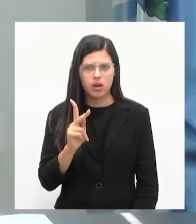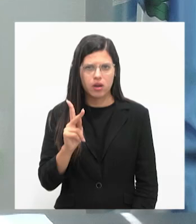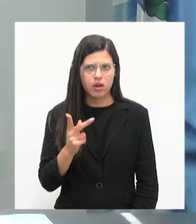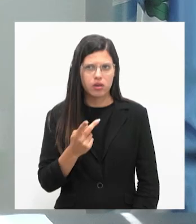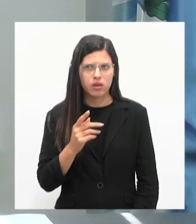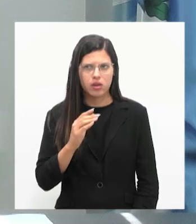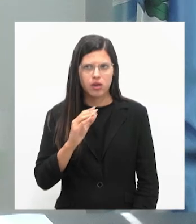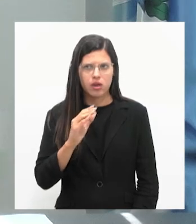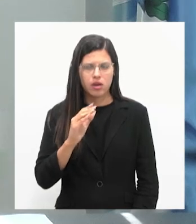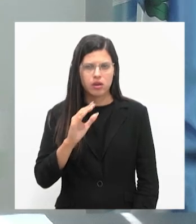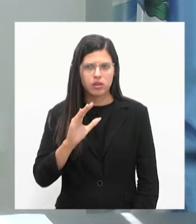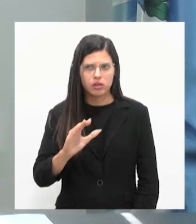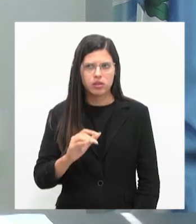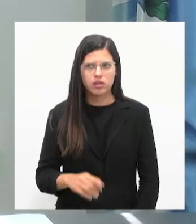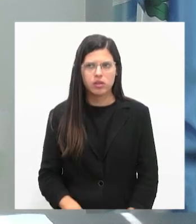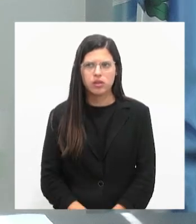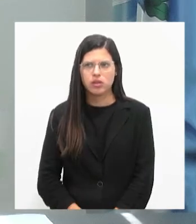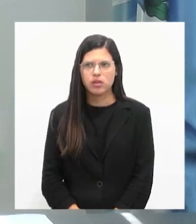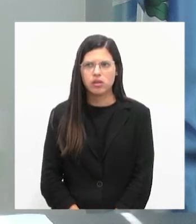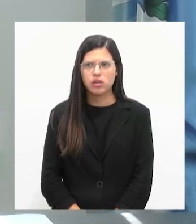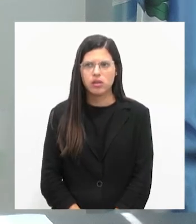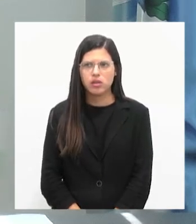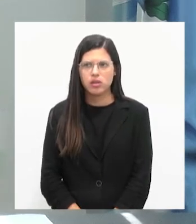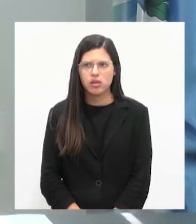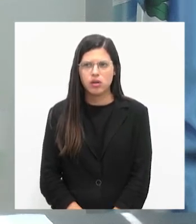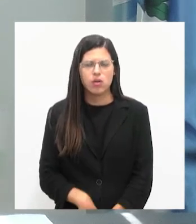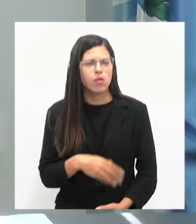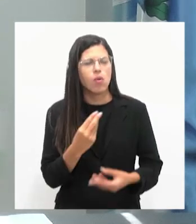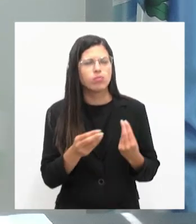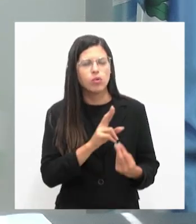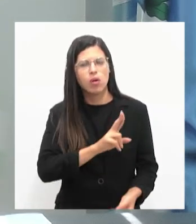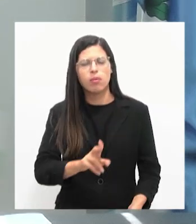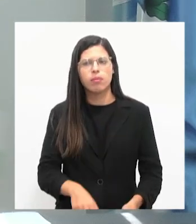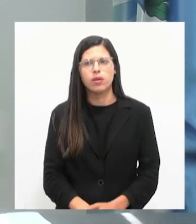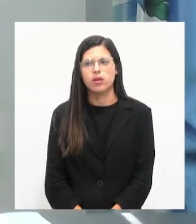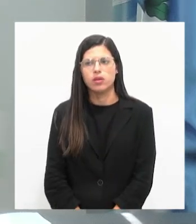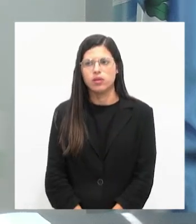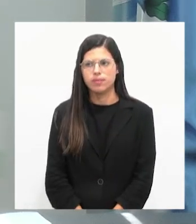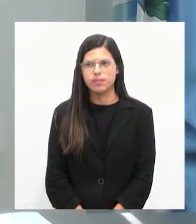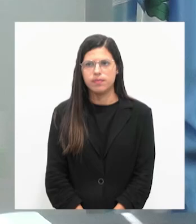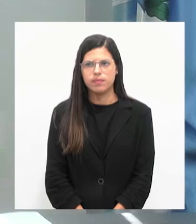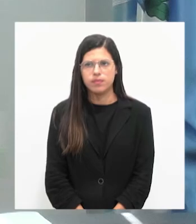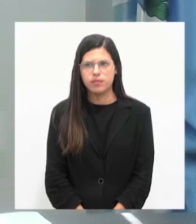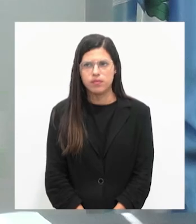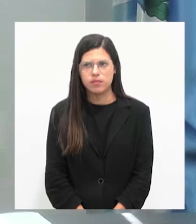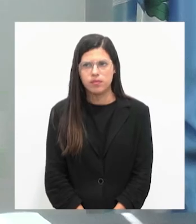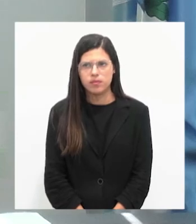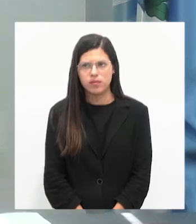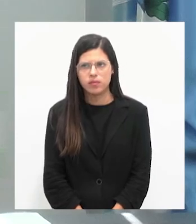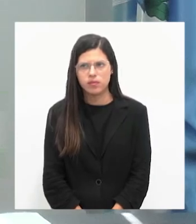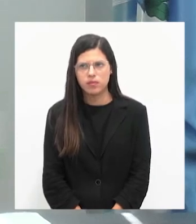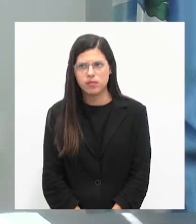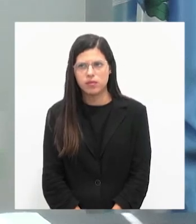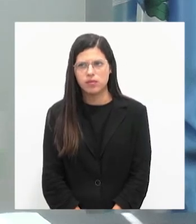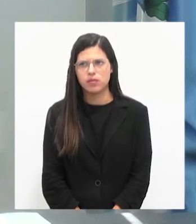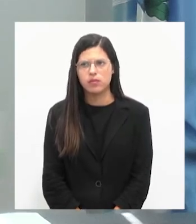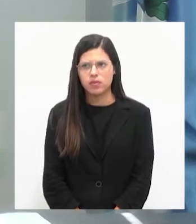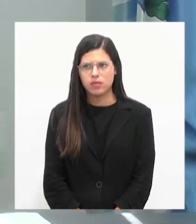Não precisa falar, como é que é? Me perdi. Hã? Não, ela entrou com HC para não falar